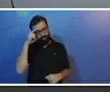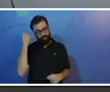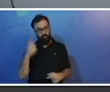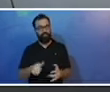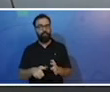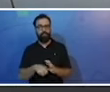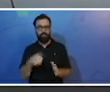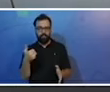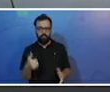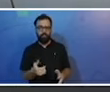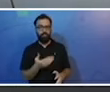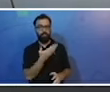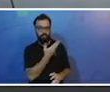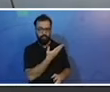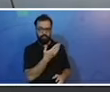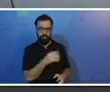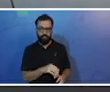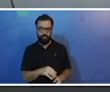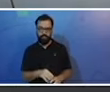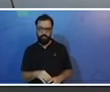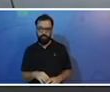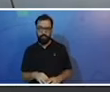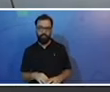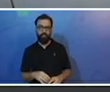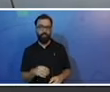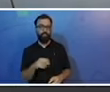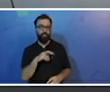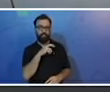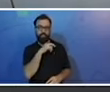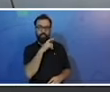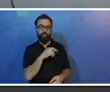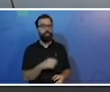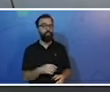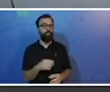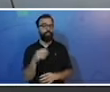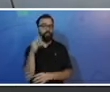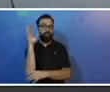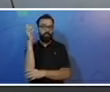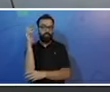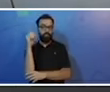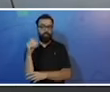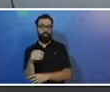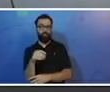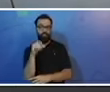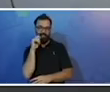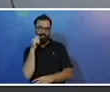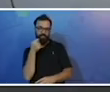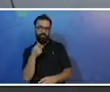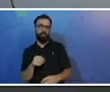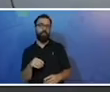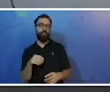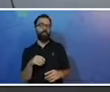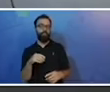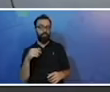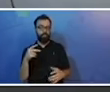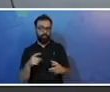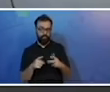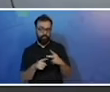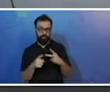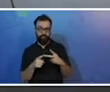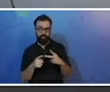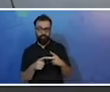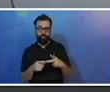que nós vamos fazer é a música do Cobra e o pezinho de limão e a segunda é uma música folclórica muito